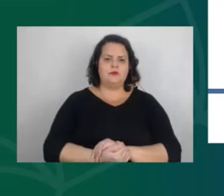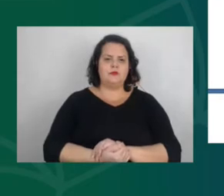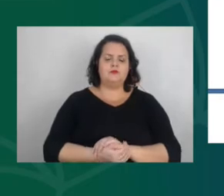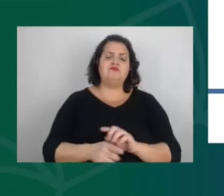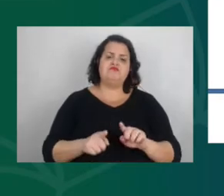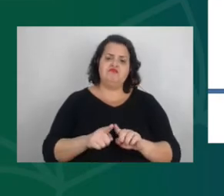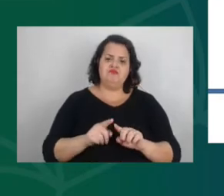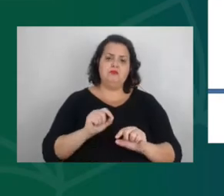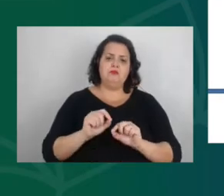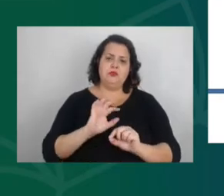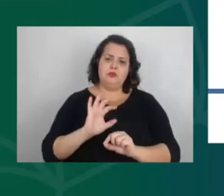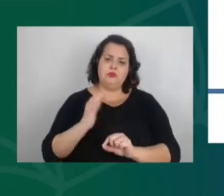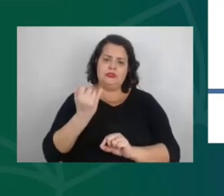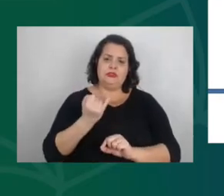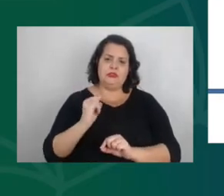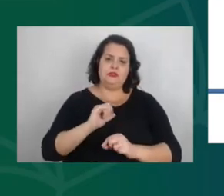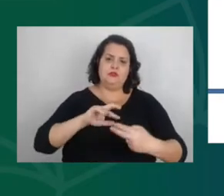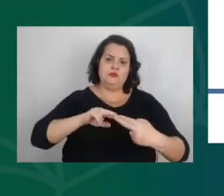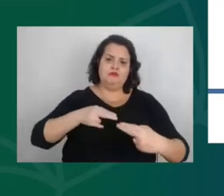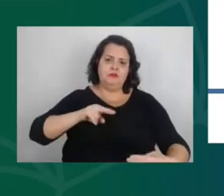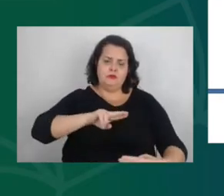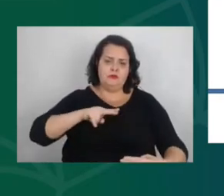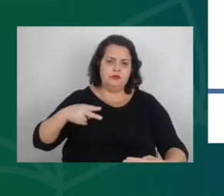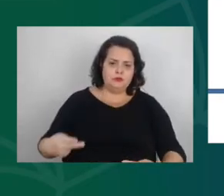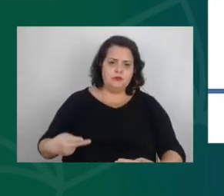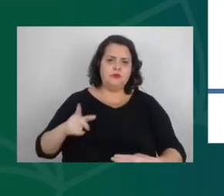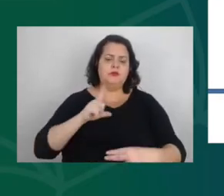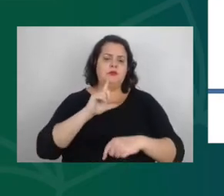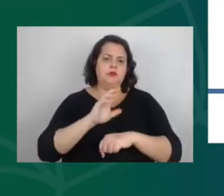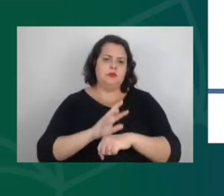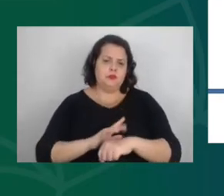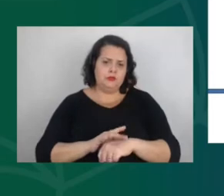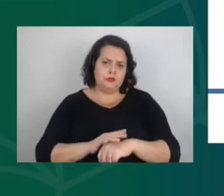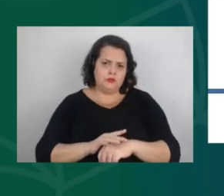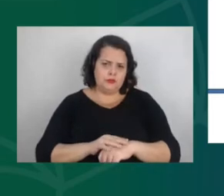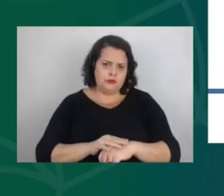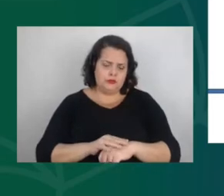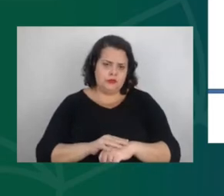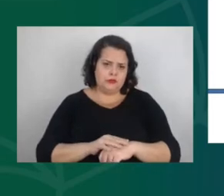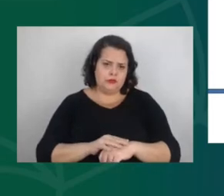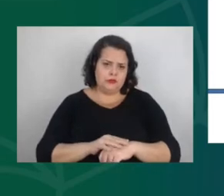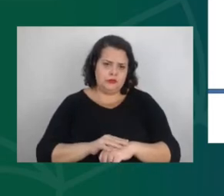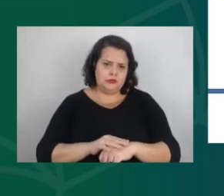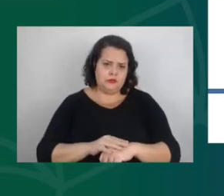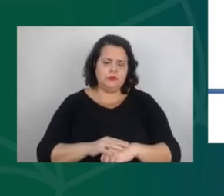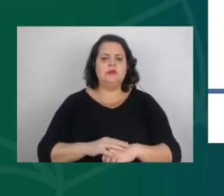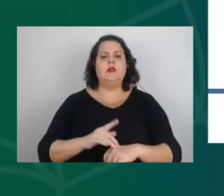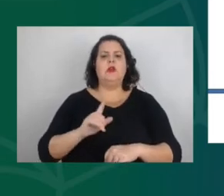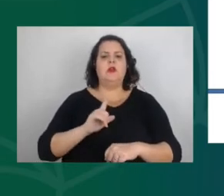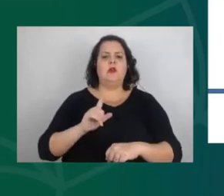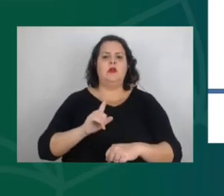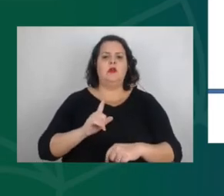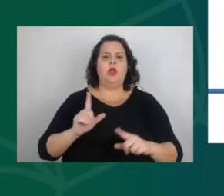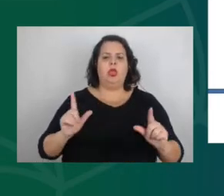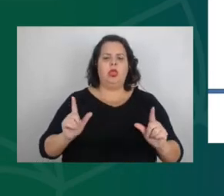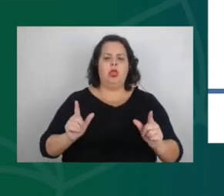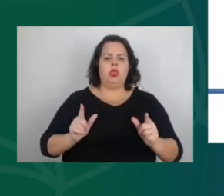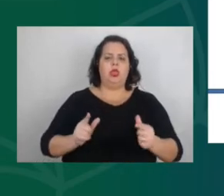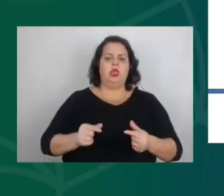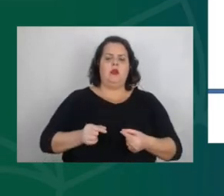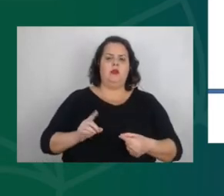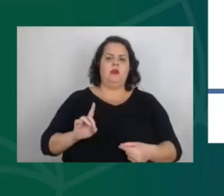Consequências dessas mutações, como eu leio, vão desde doenças degenerativas, né,